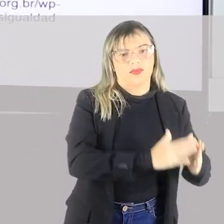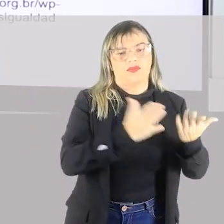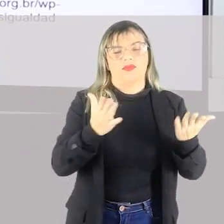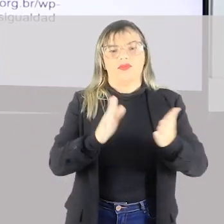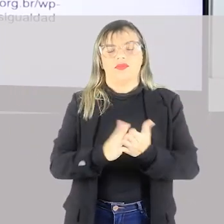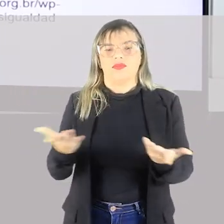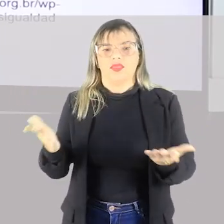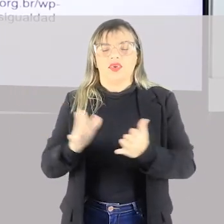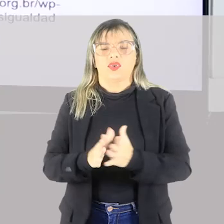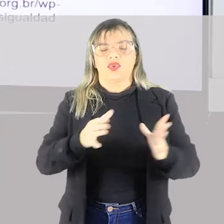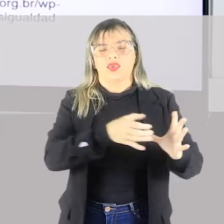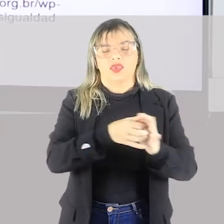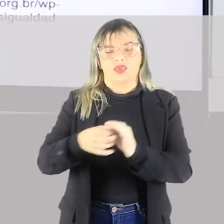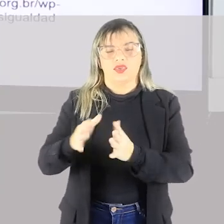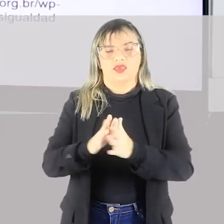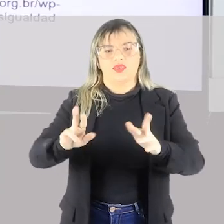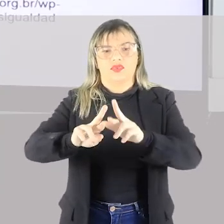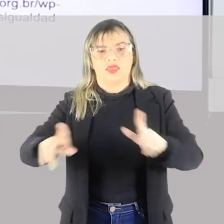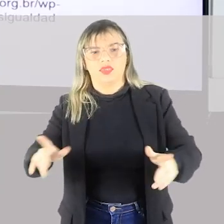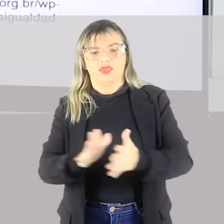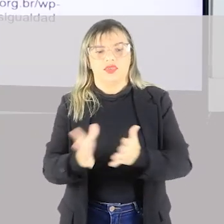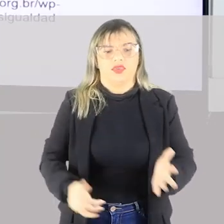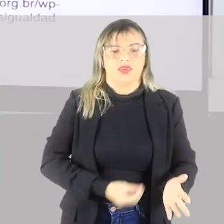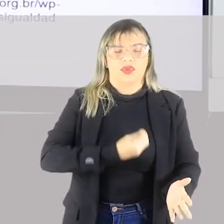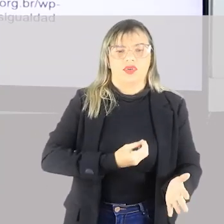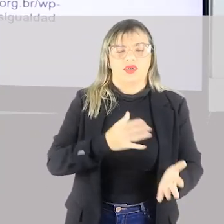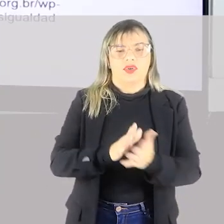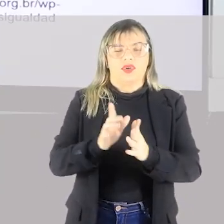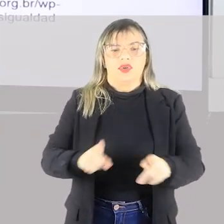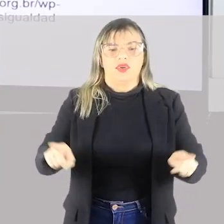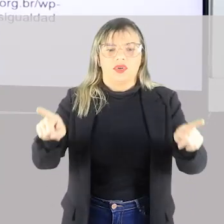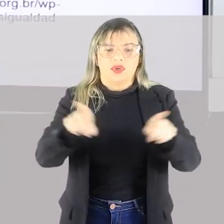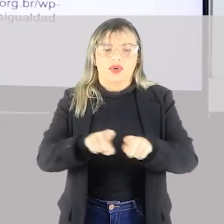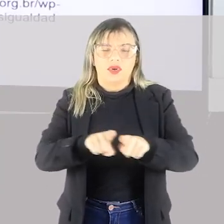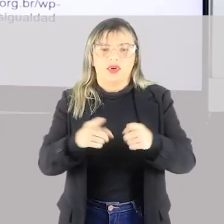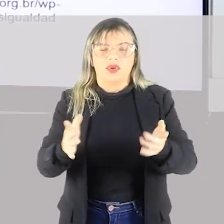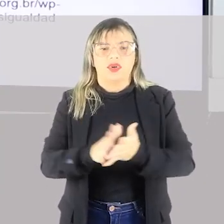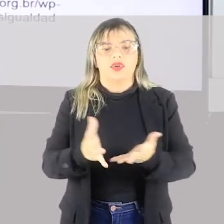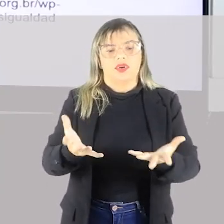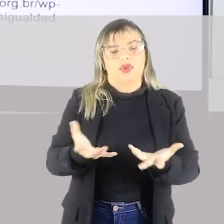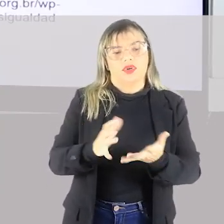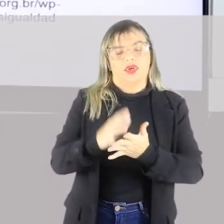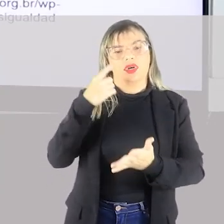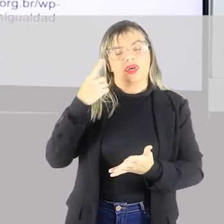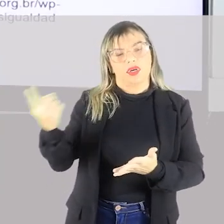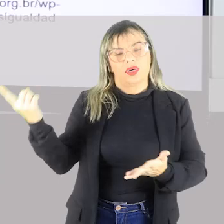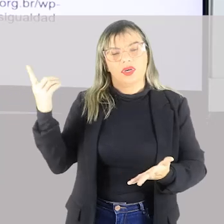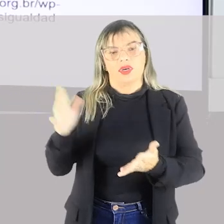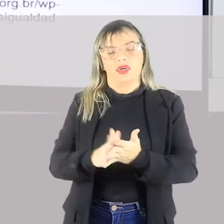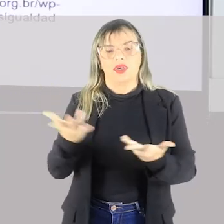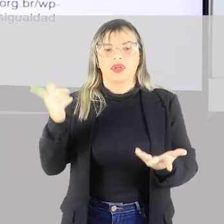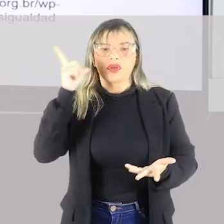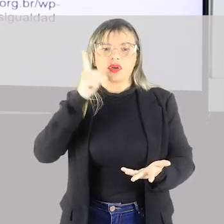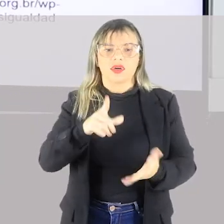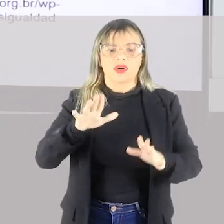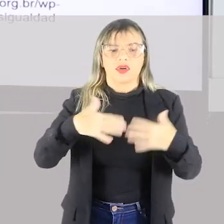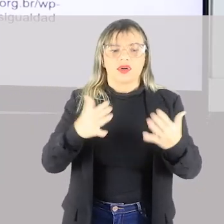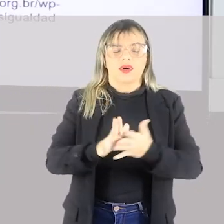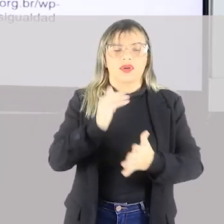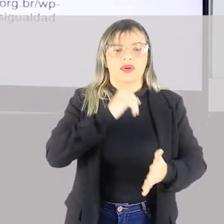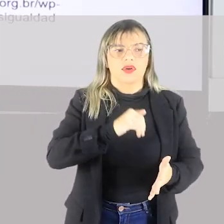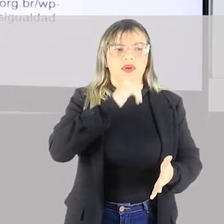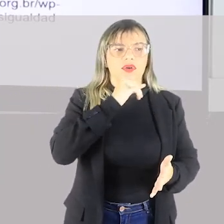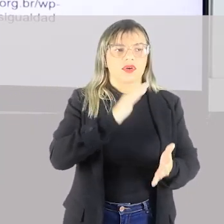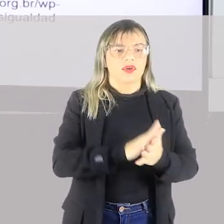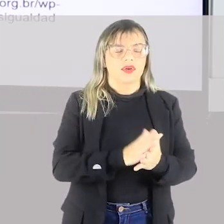Brasis, de duas realidades diferentes, né? E também demandas diferentes nessas duas realidades. Então aquilo, por exemplo, que